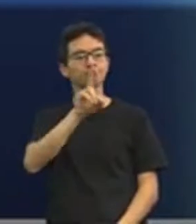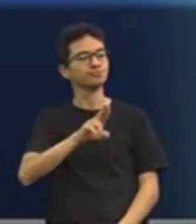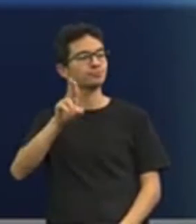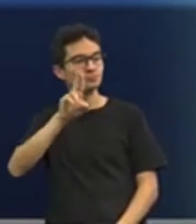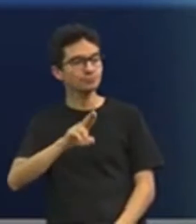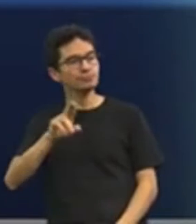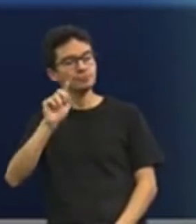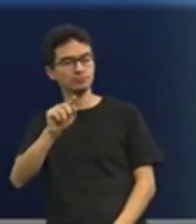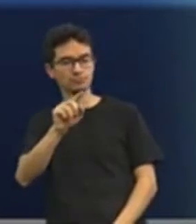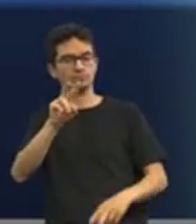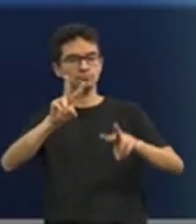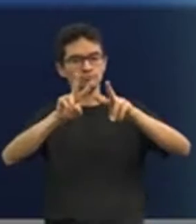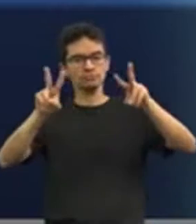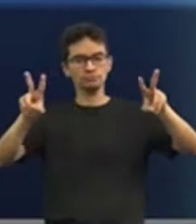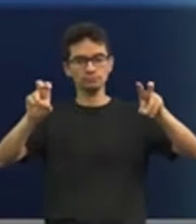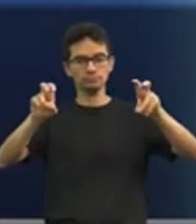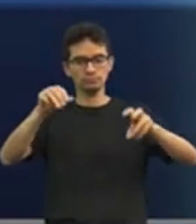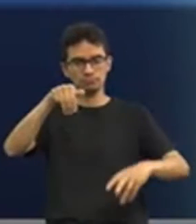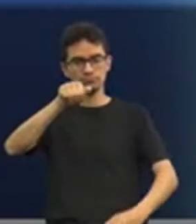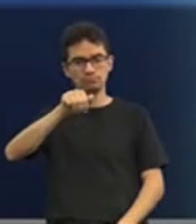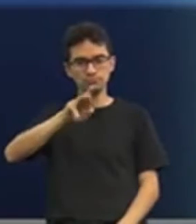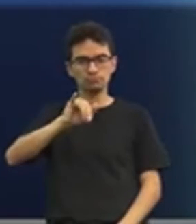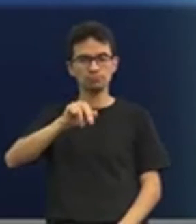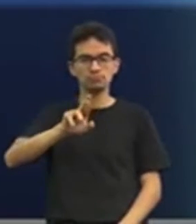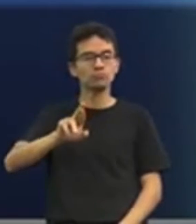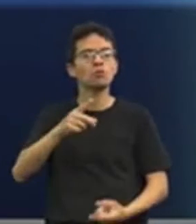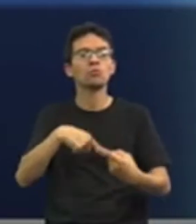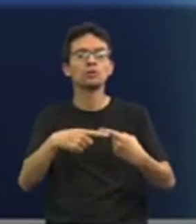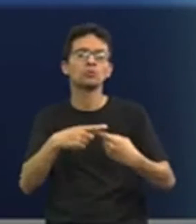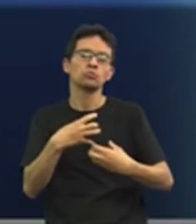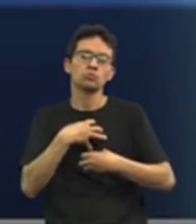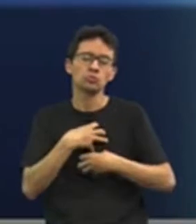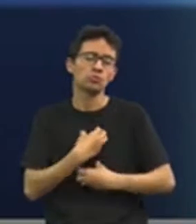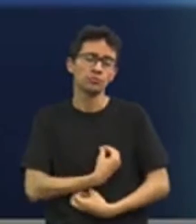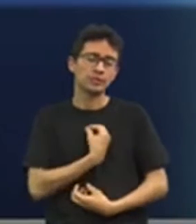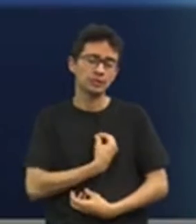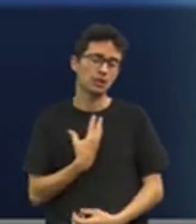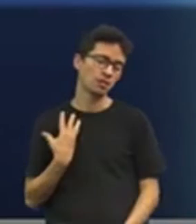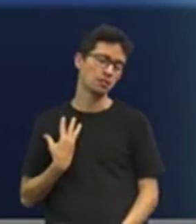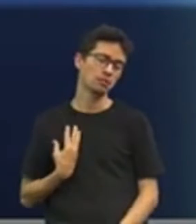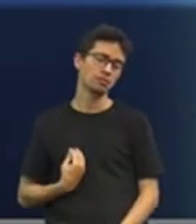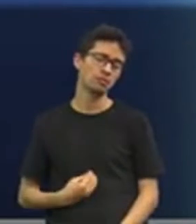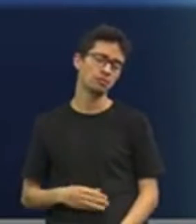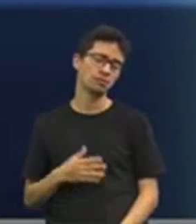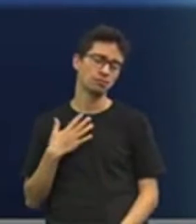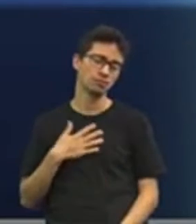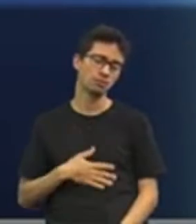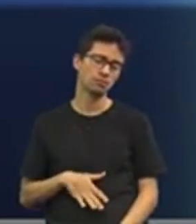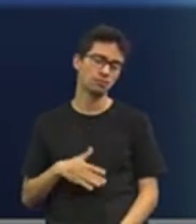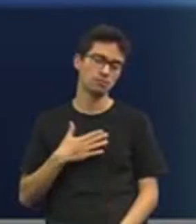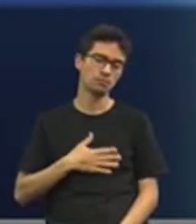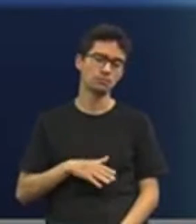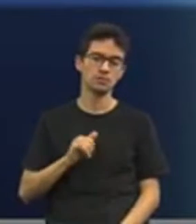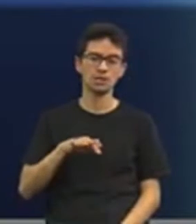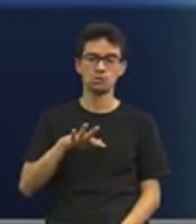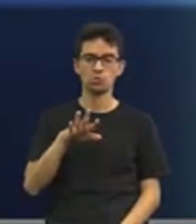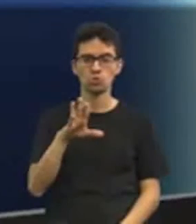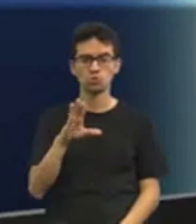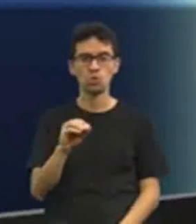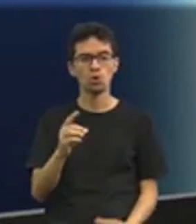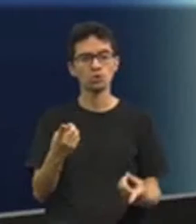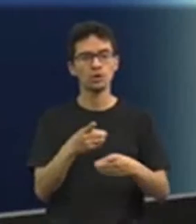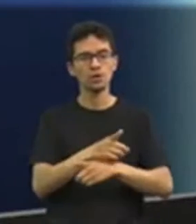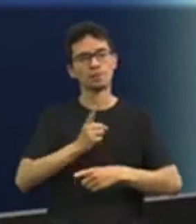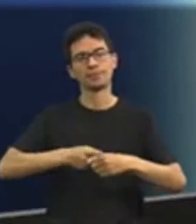uso do termo maratonar relacionado a um estilo de vida sedentário antagônico a maratona